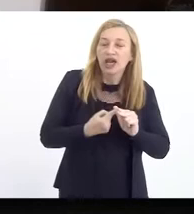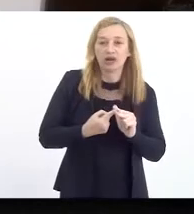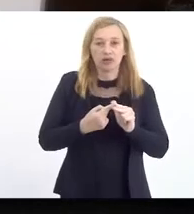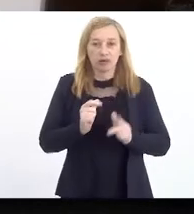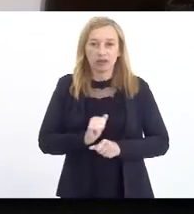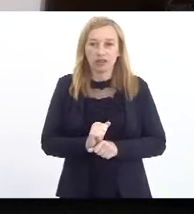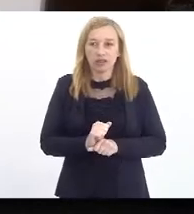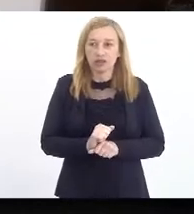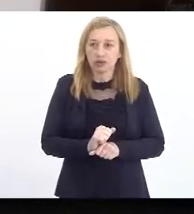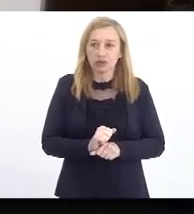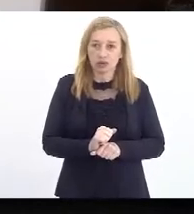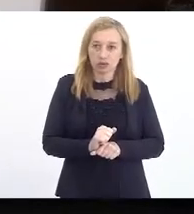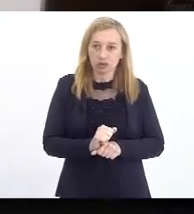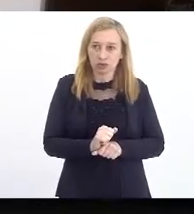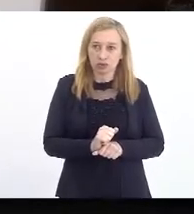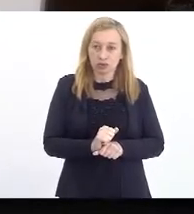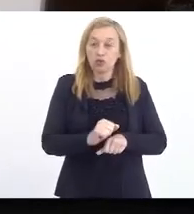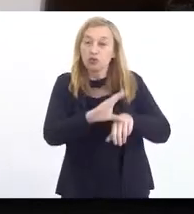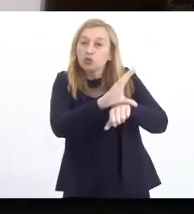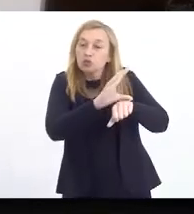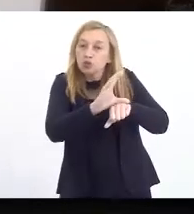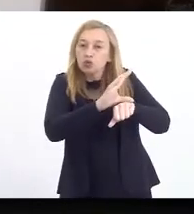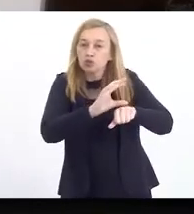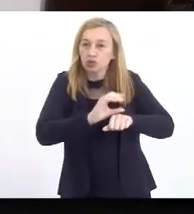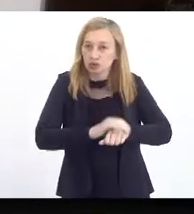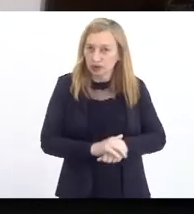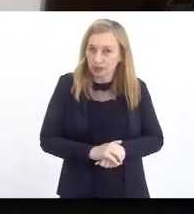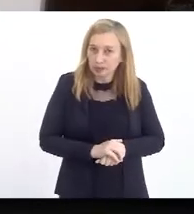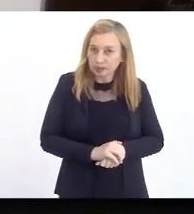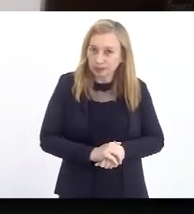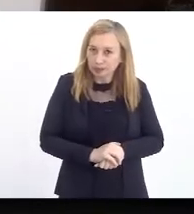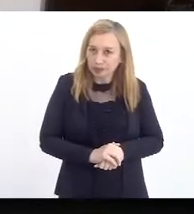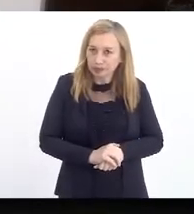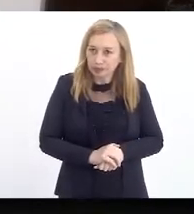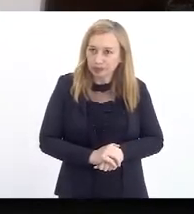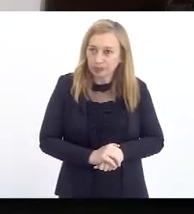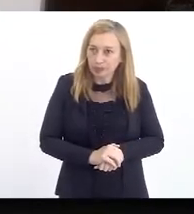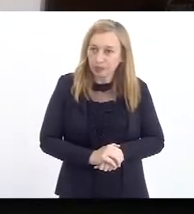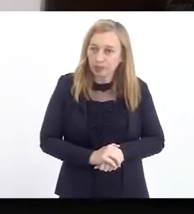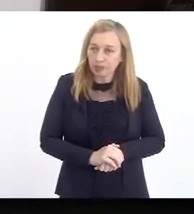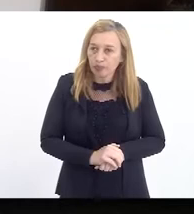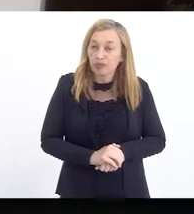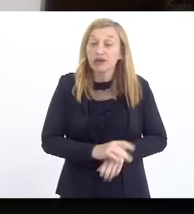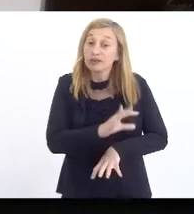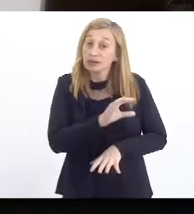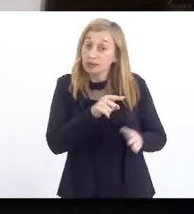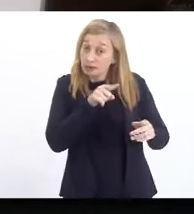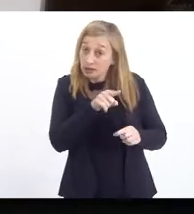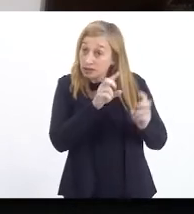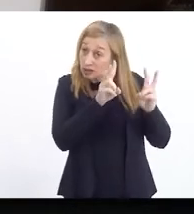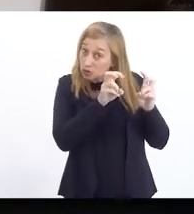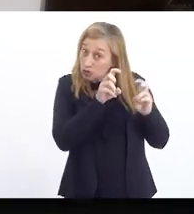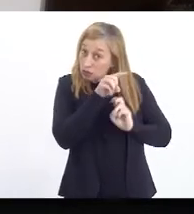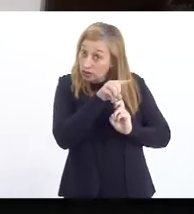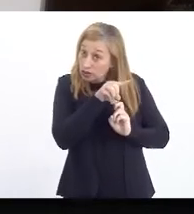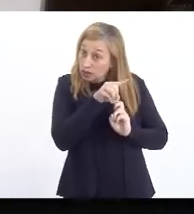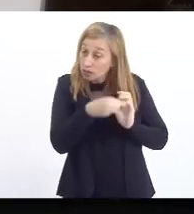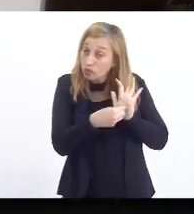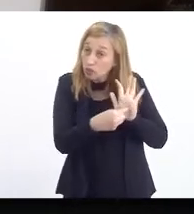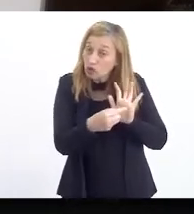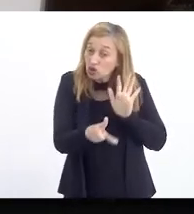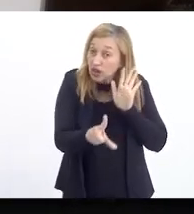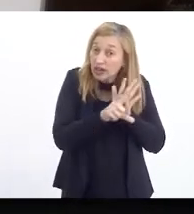regulamentar um preceito constitucional. Nesse caso específico, visa a